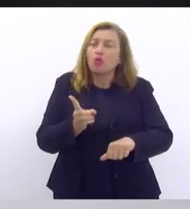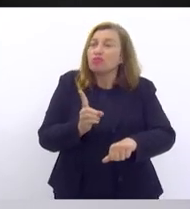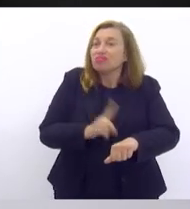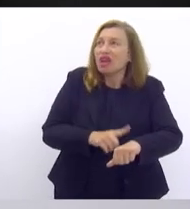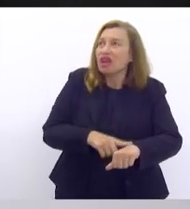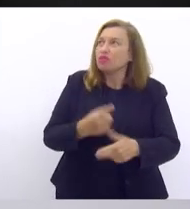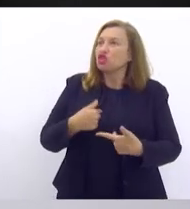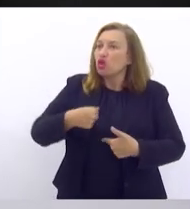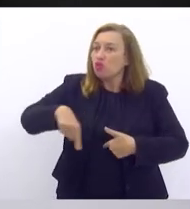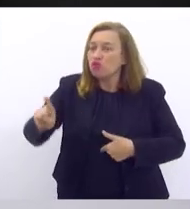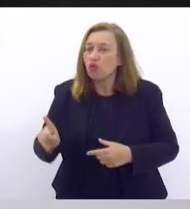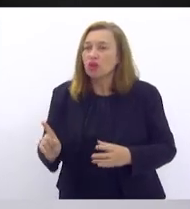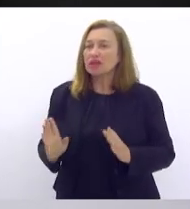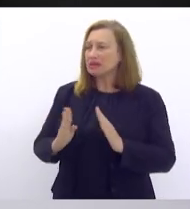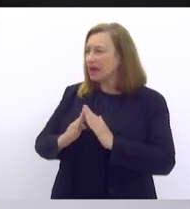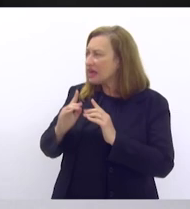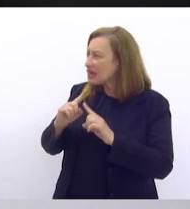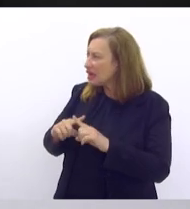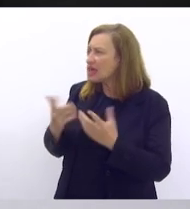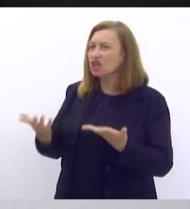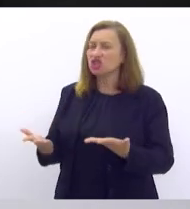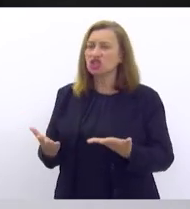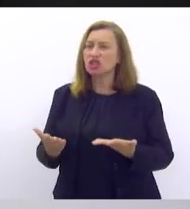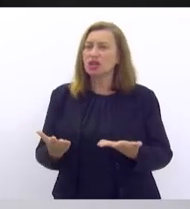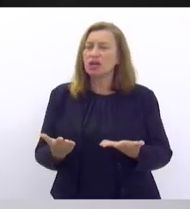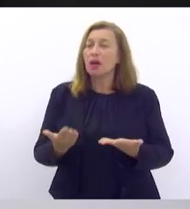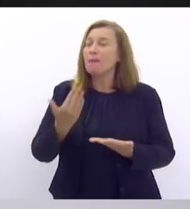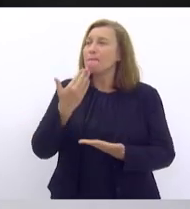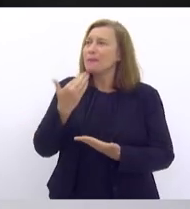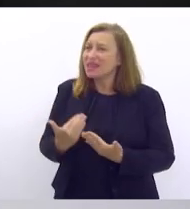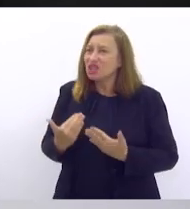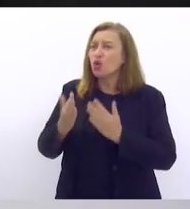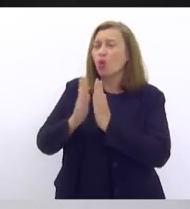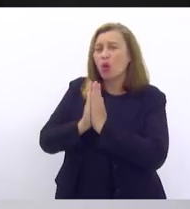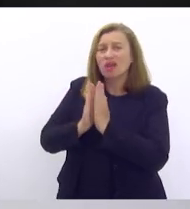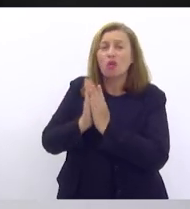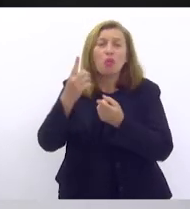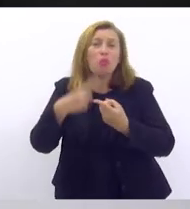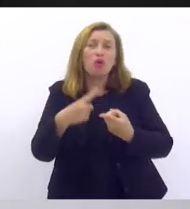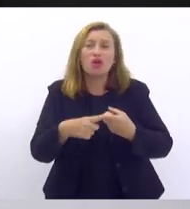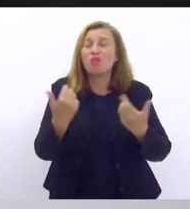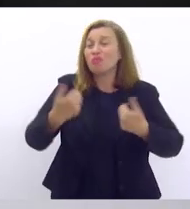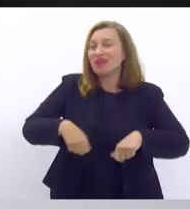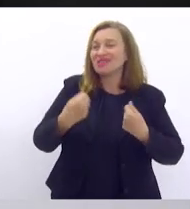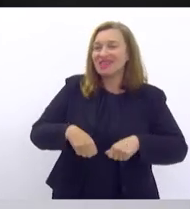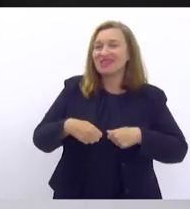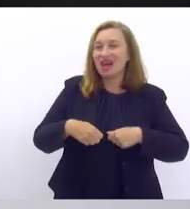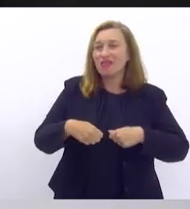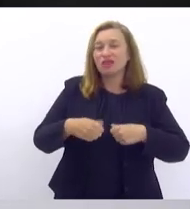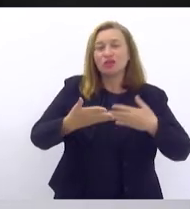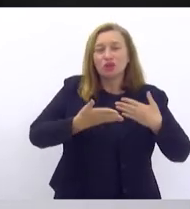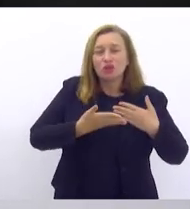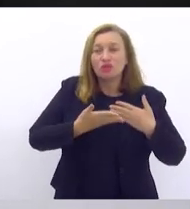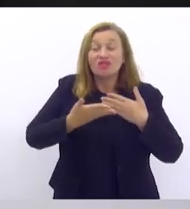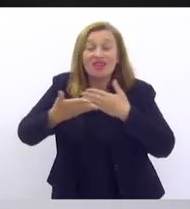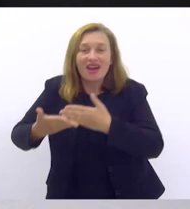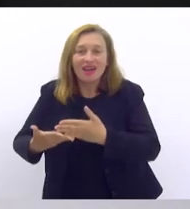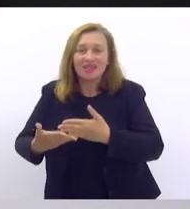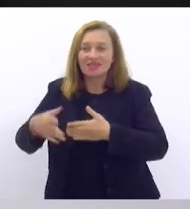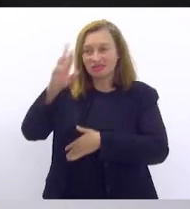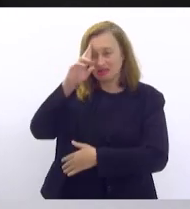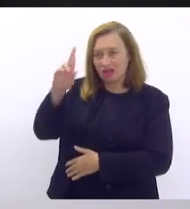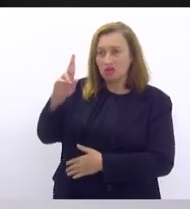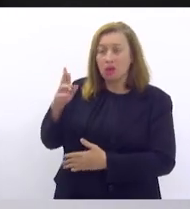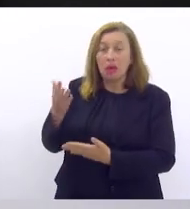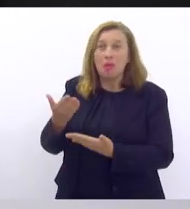minha comunidade, então comunidade Bom Pastor, pedir oração porque precisava de uma direção. Perdi as contas,